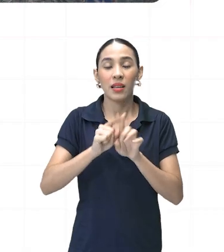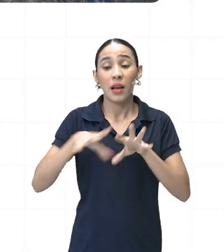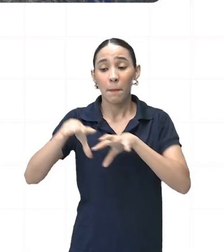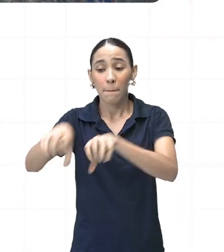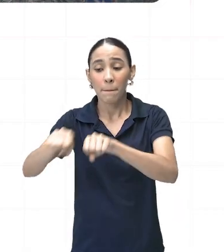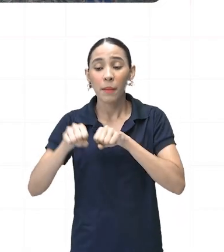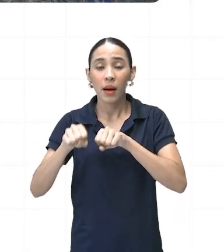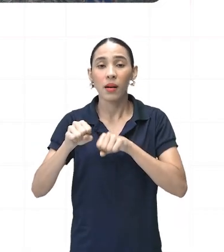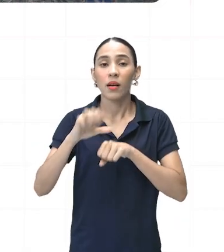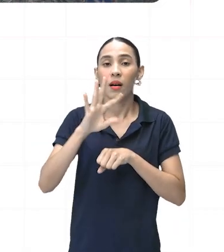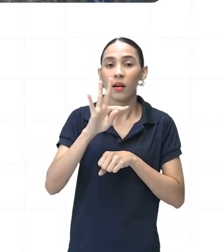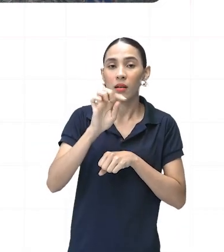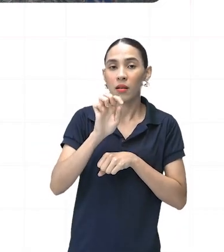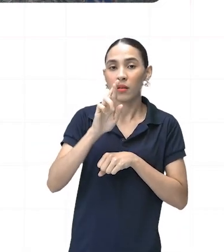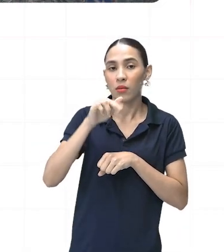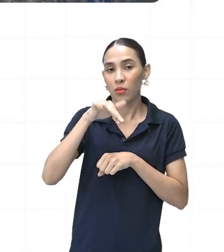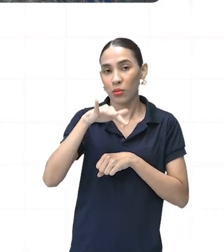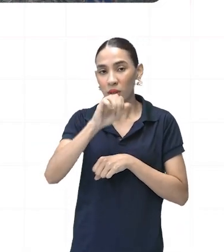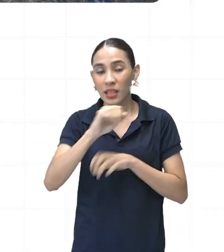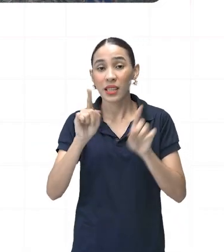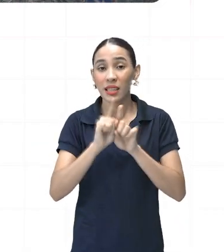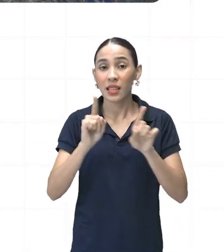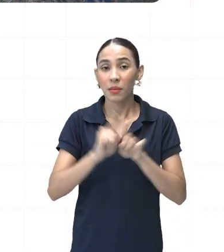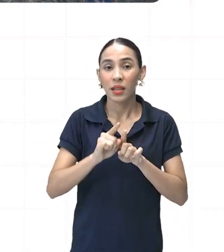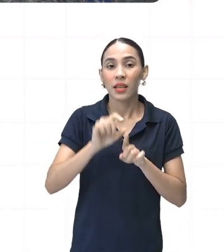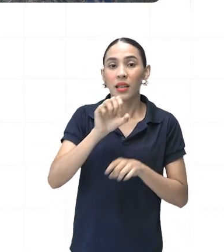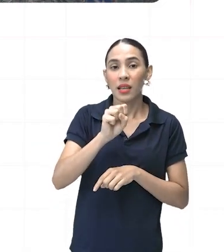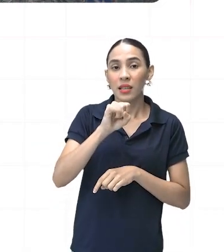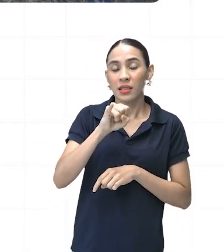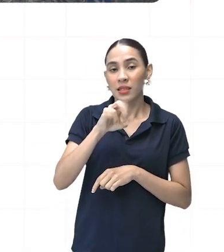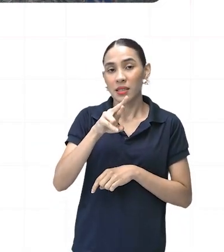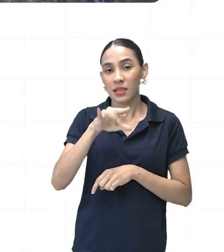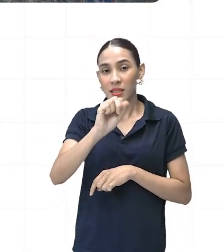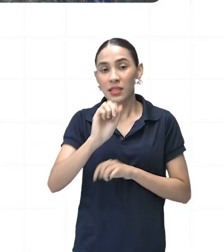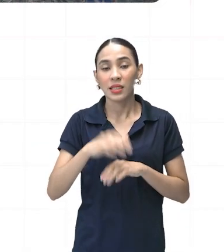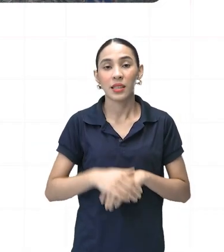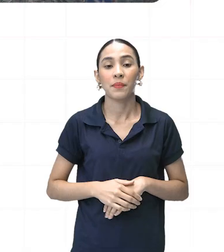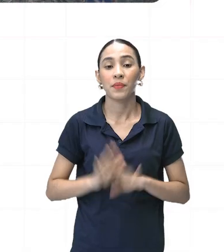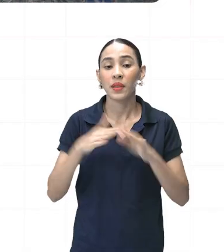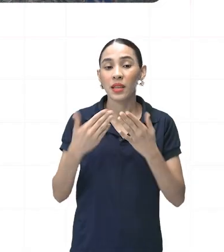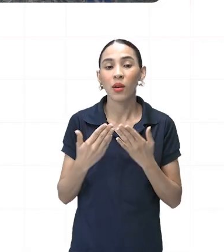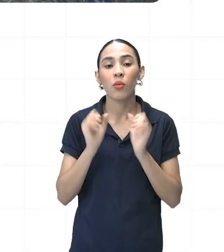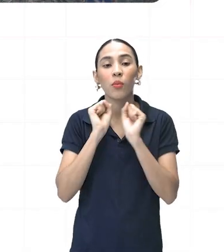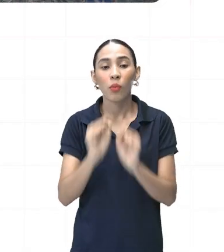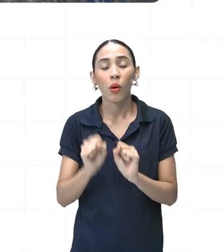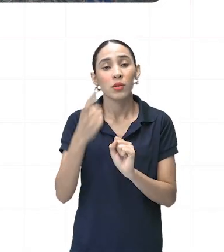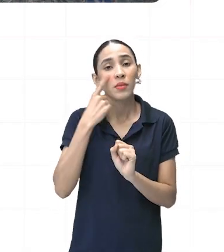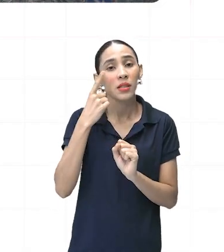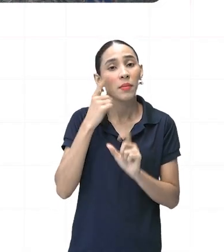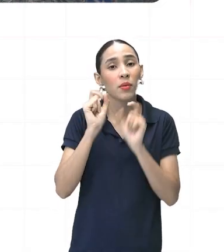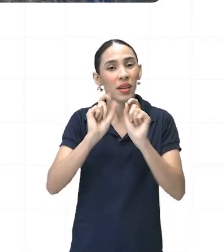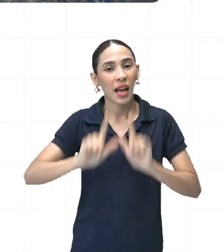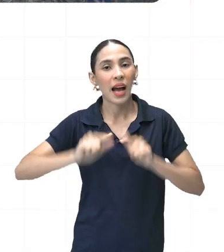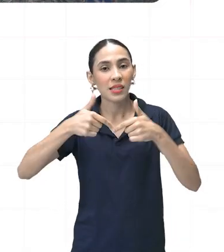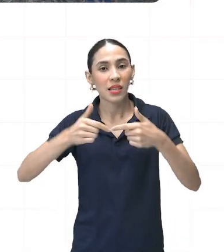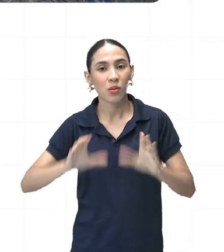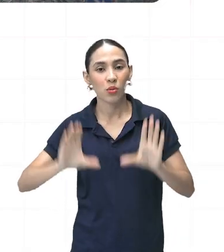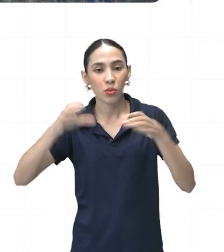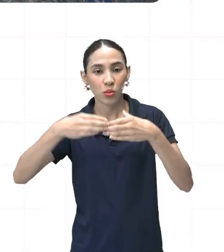da Turquia e também da Síria. Então, a gente pode observar, né, que a atuação do